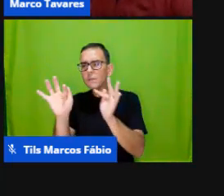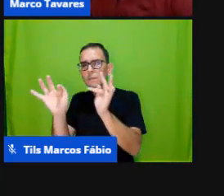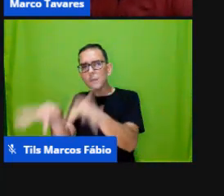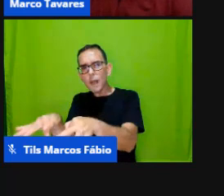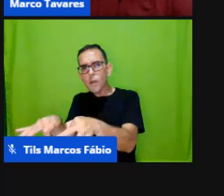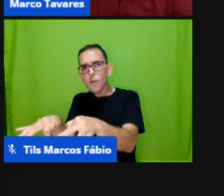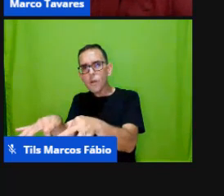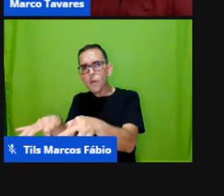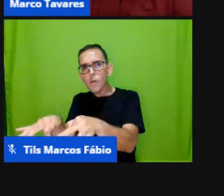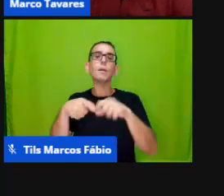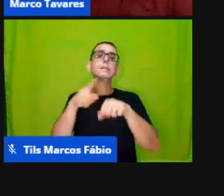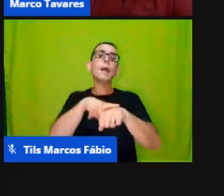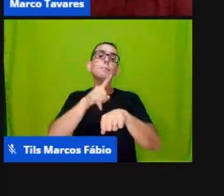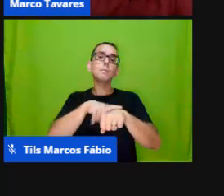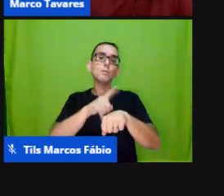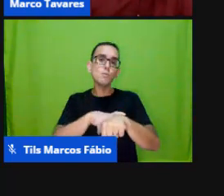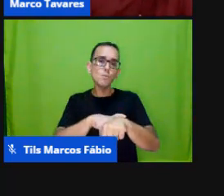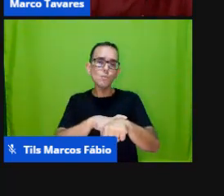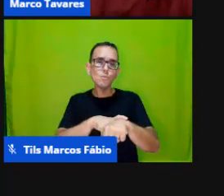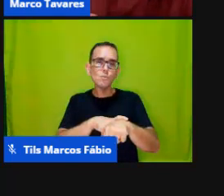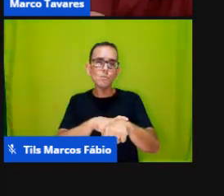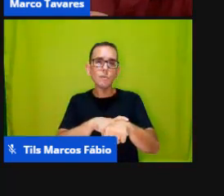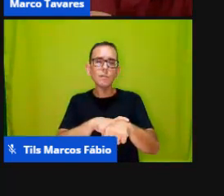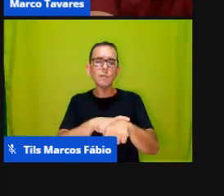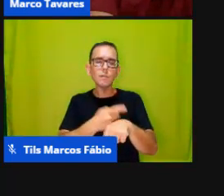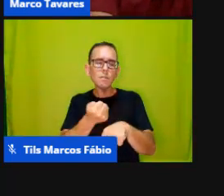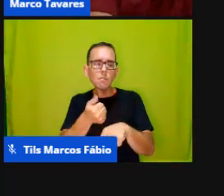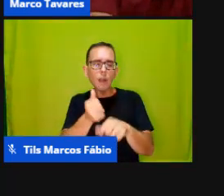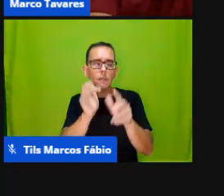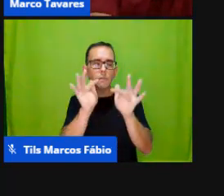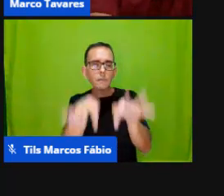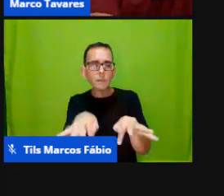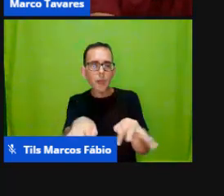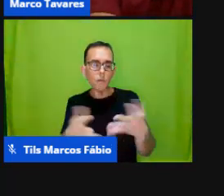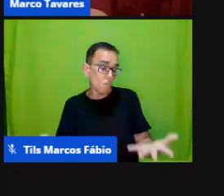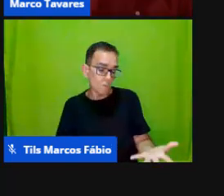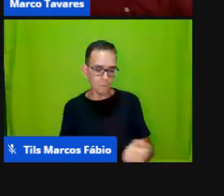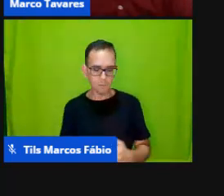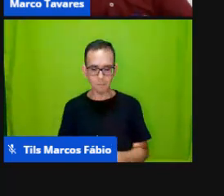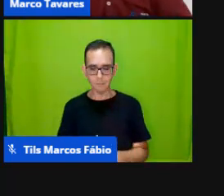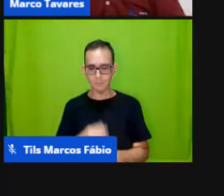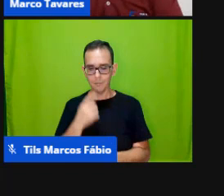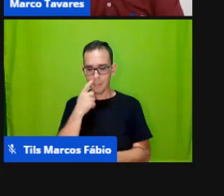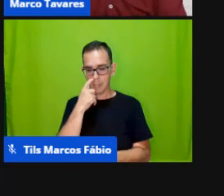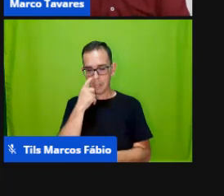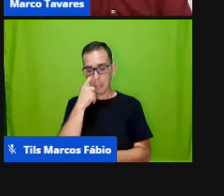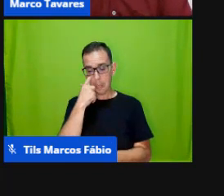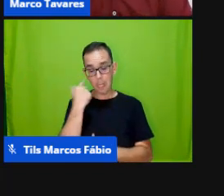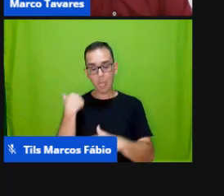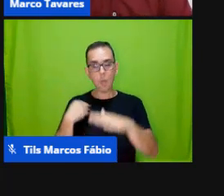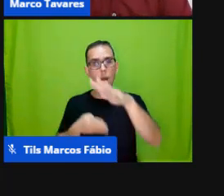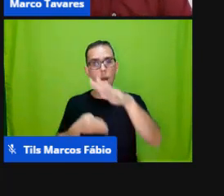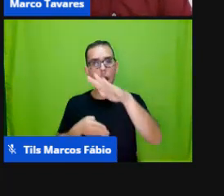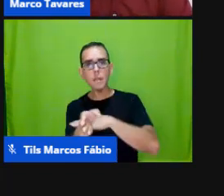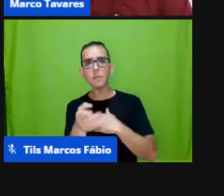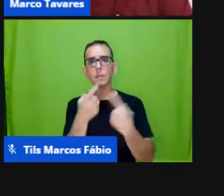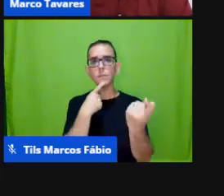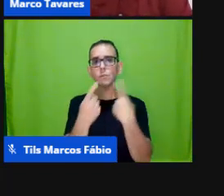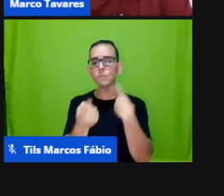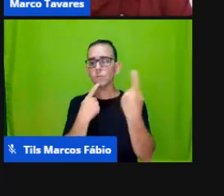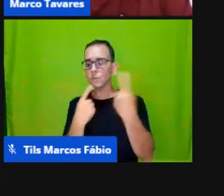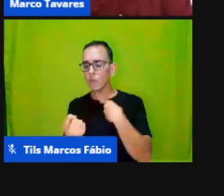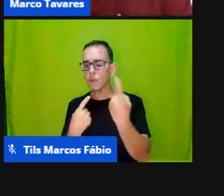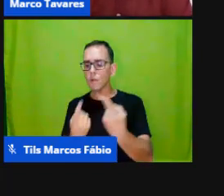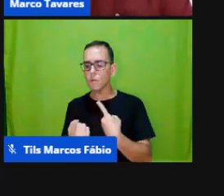meu tempo também já está se esgotando, ah, eu entro naquela discussão nossa, né? Qual